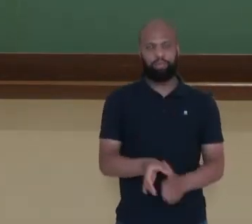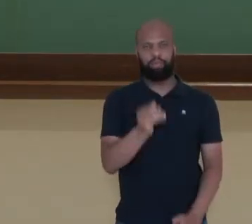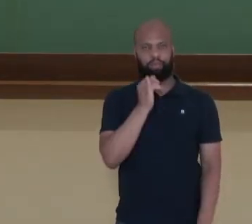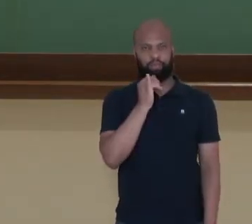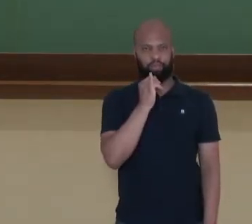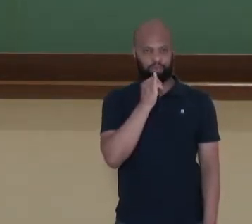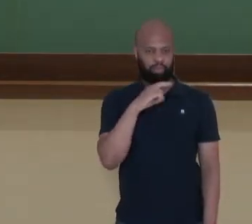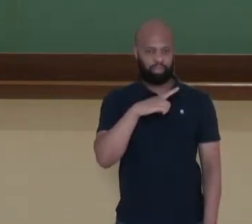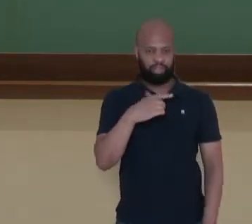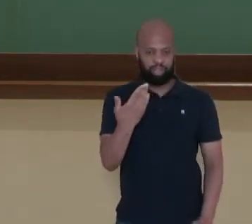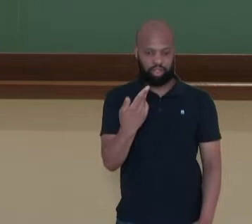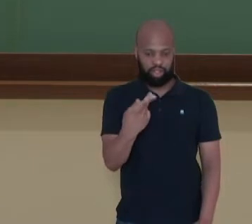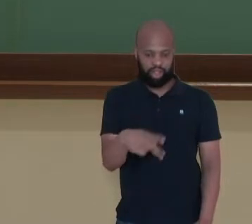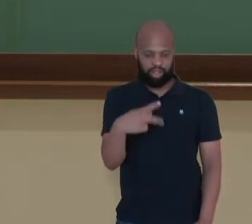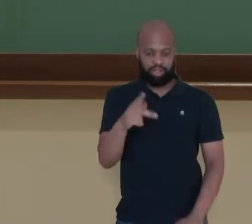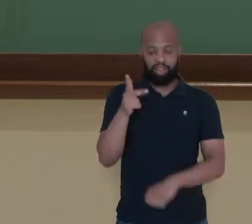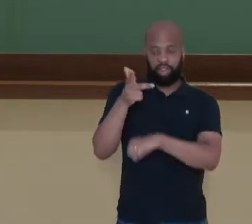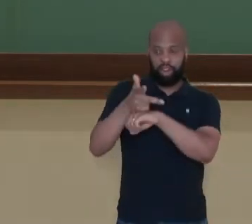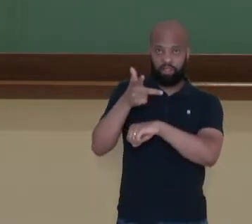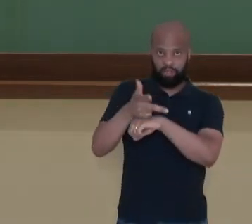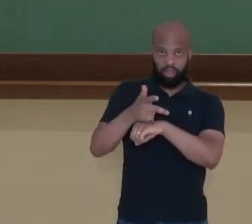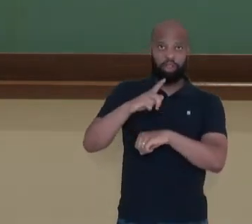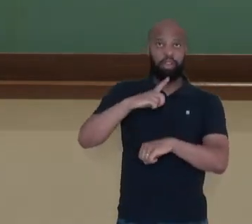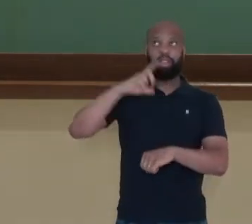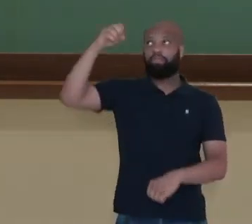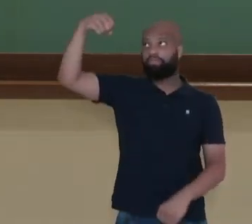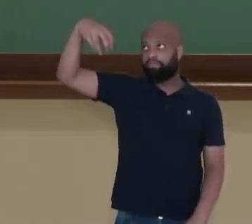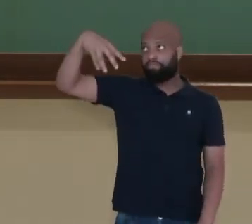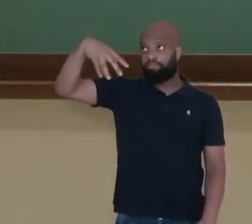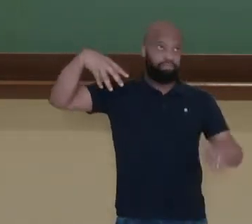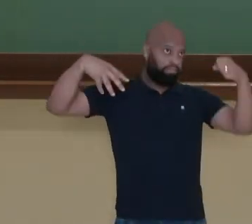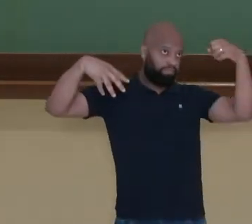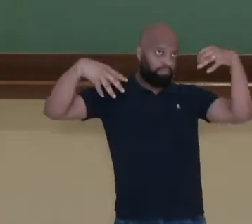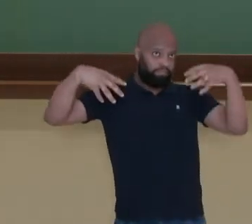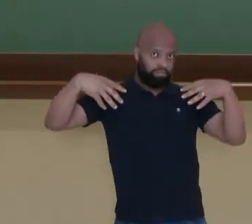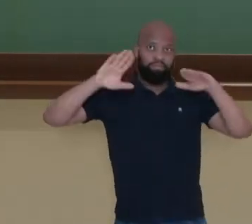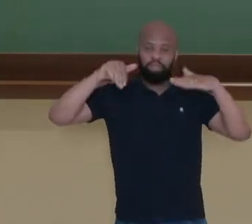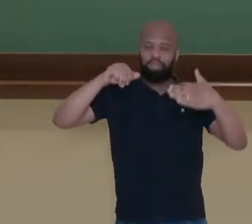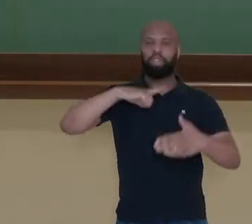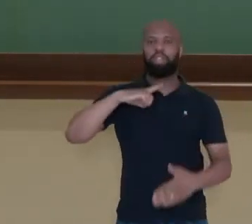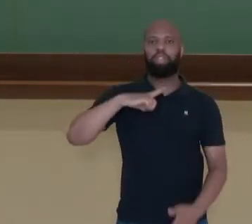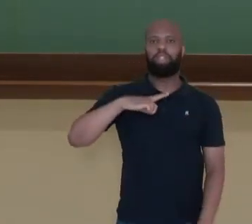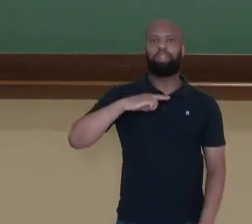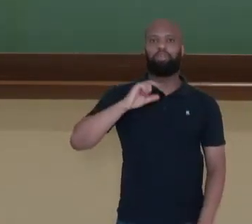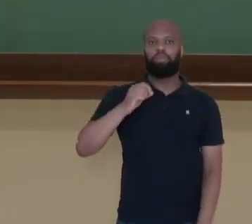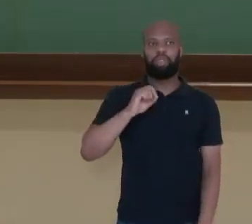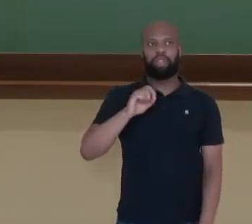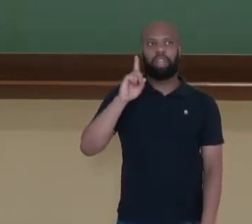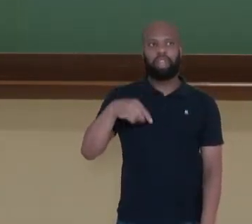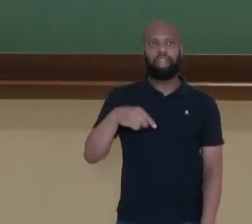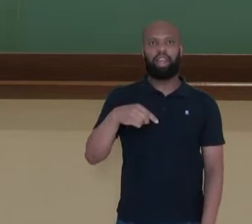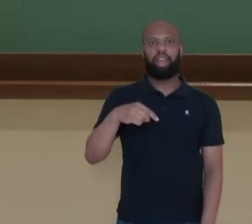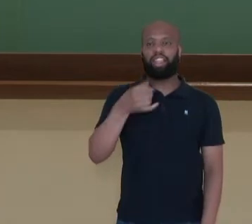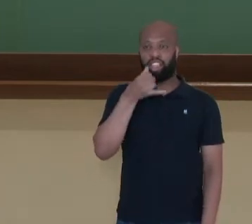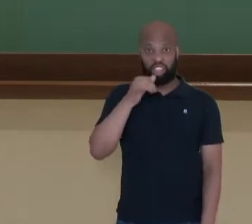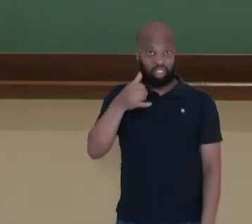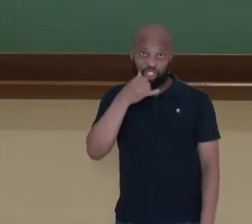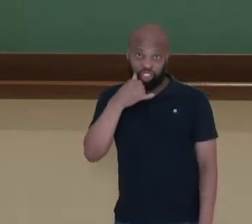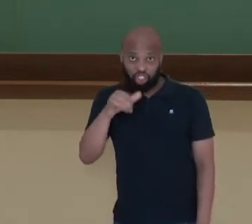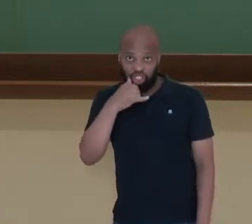nesse estúdio nós temos lâmpadas e tudo mais. A energia elétrica vem, certo? Ela é uma energia,